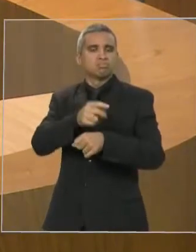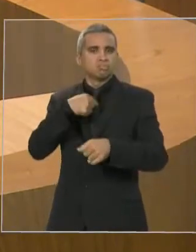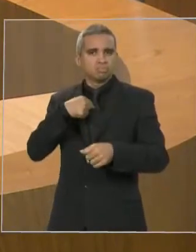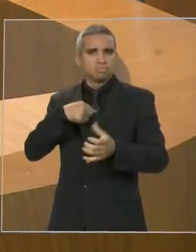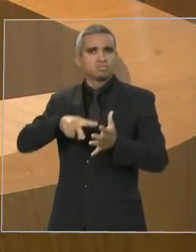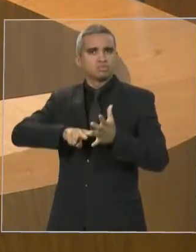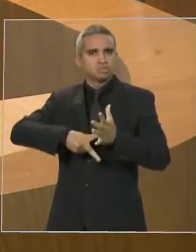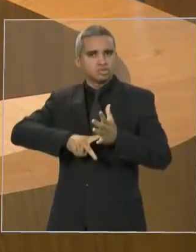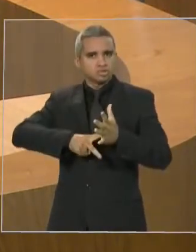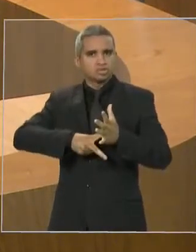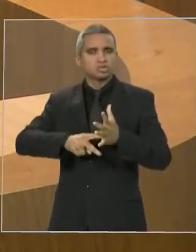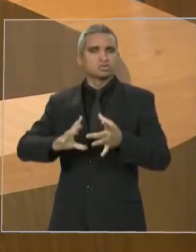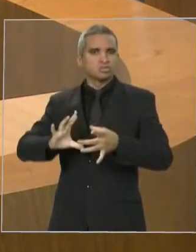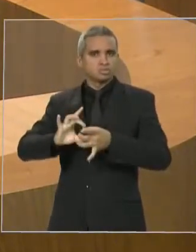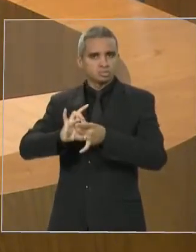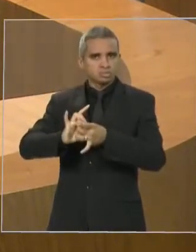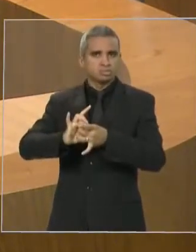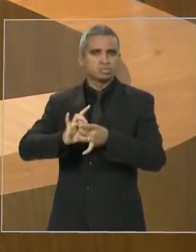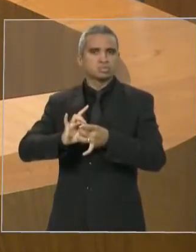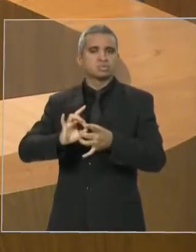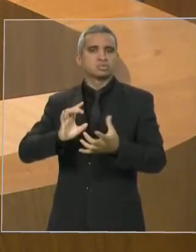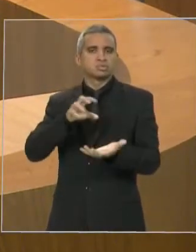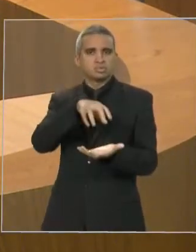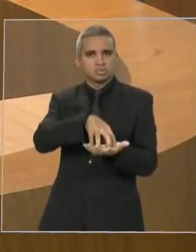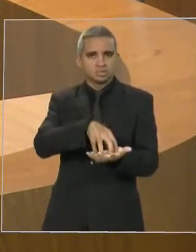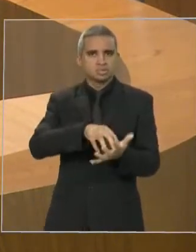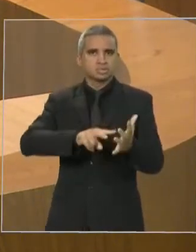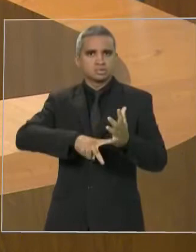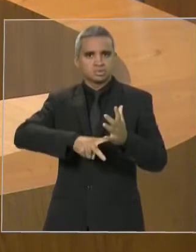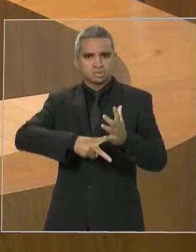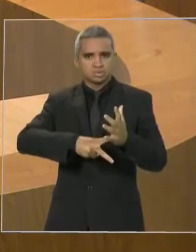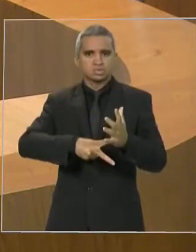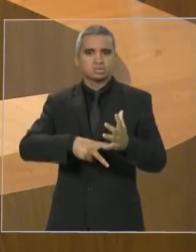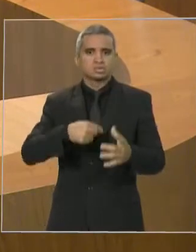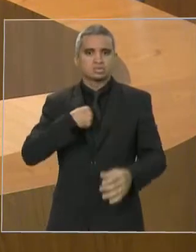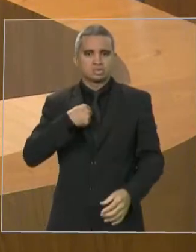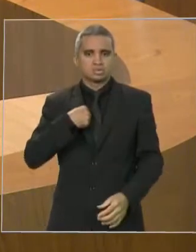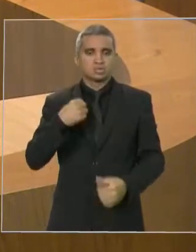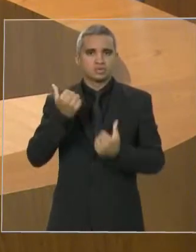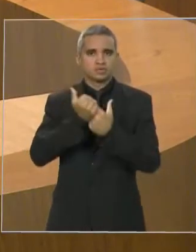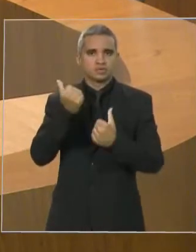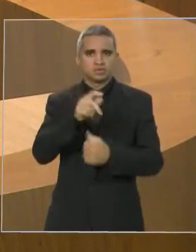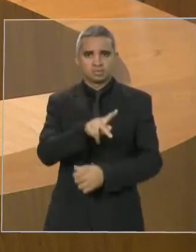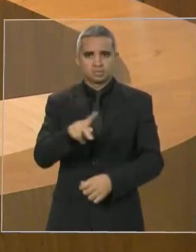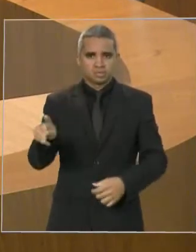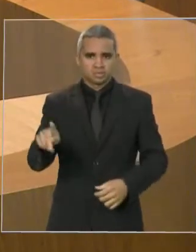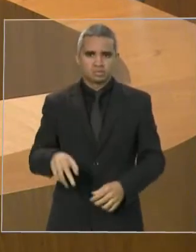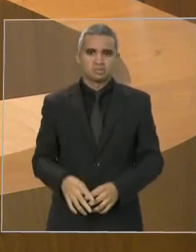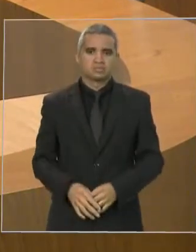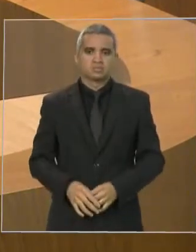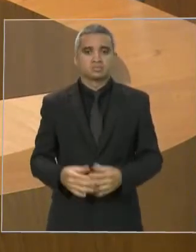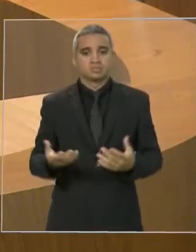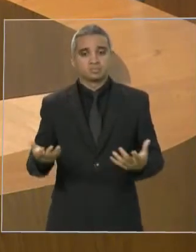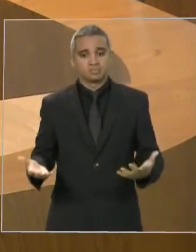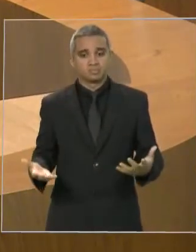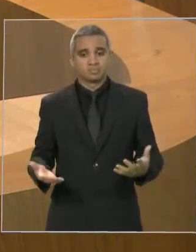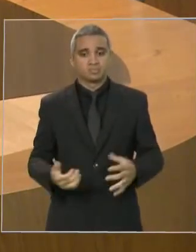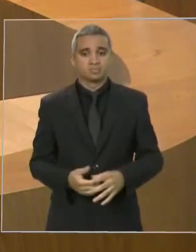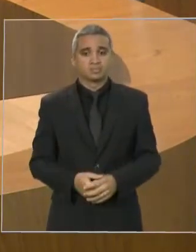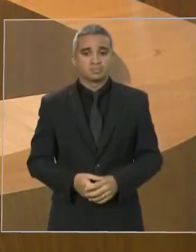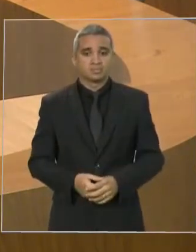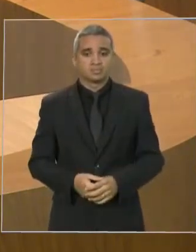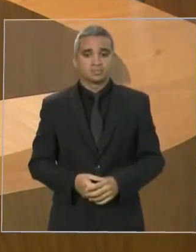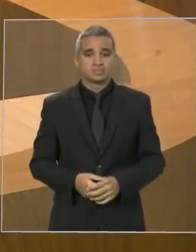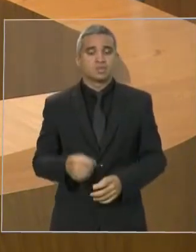for e membro da nossa central sindical estiver como presidente, como vice-presidente. Portanto, fica aqui o